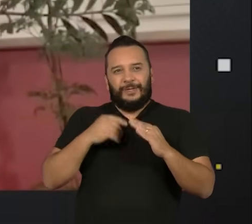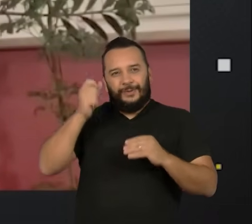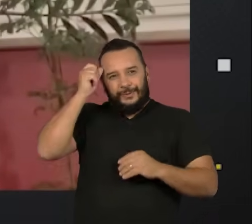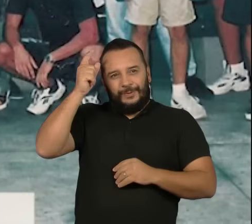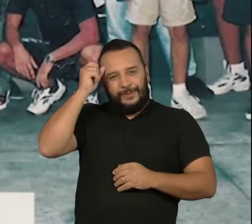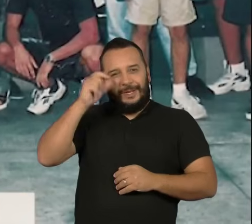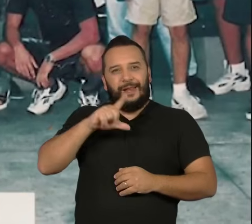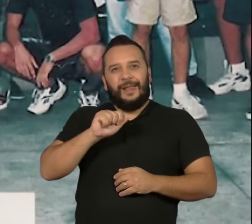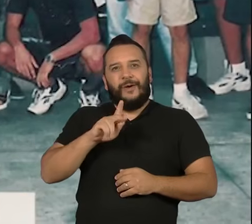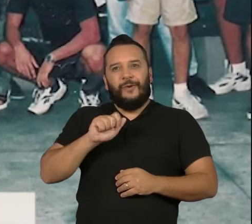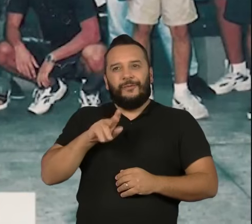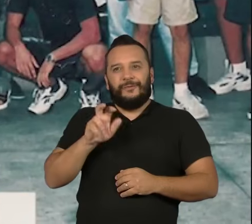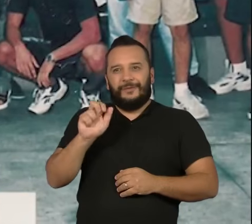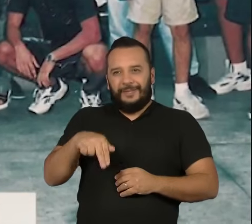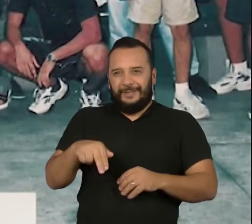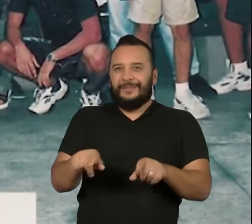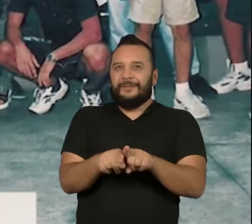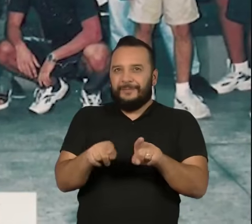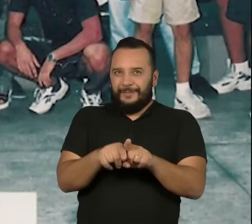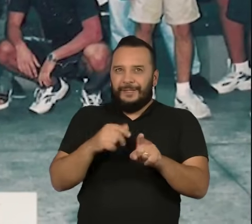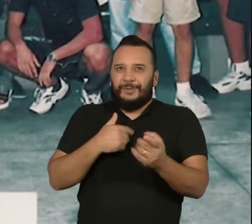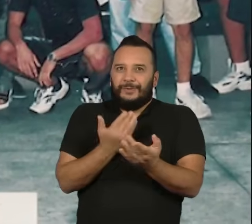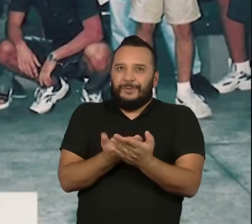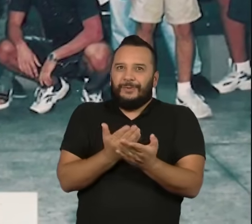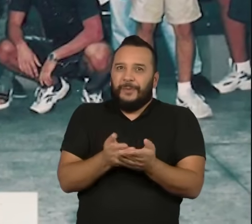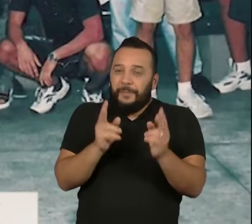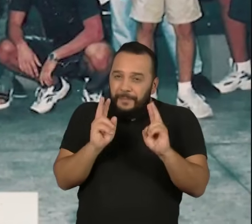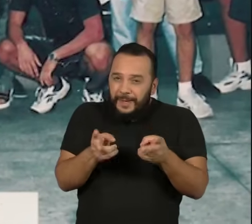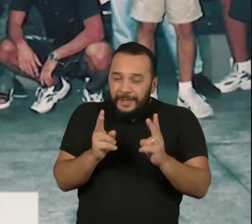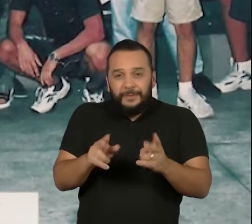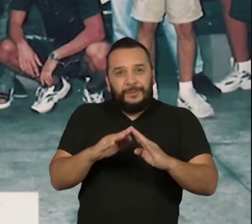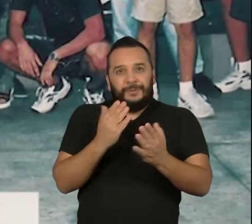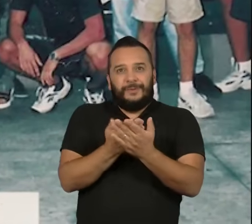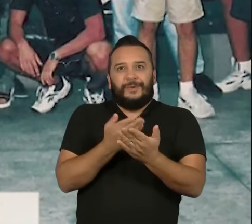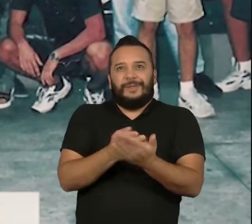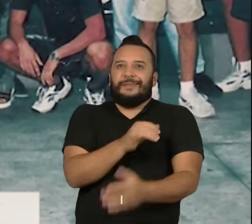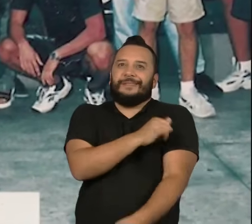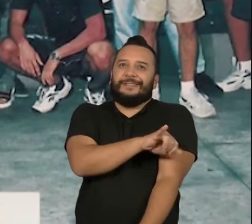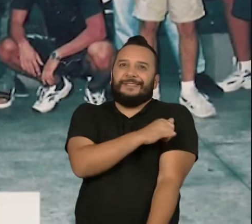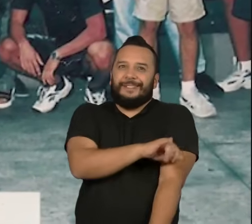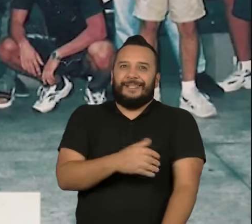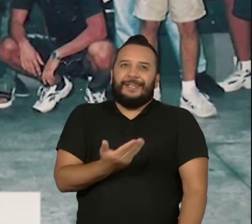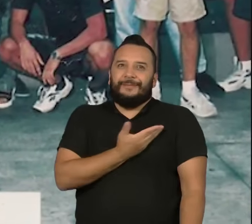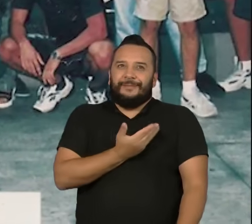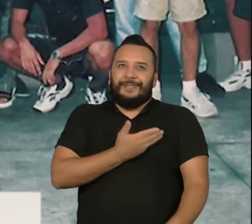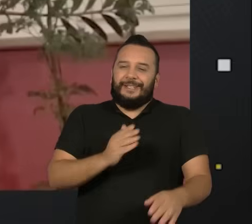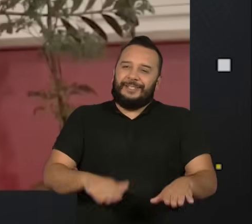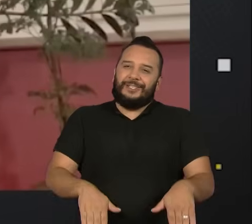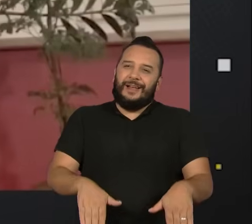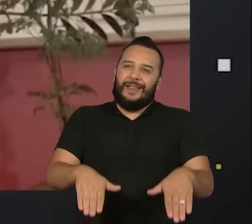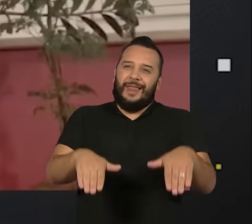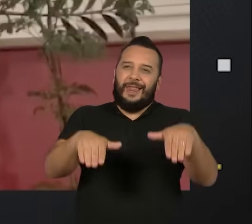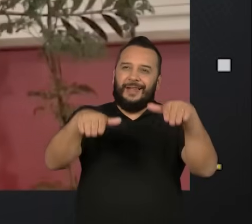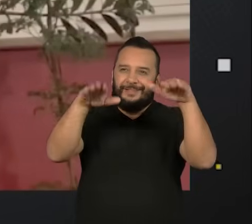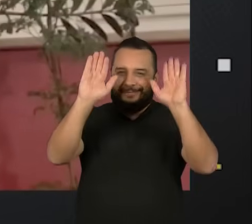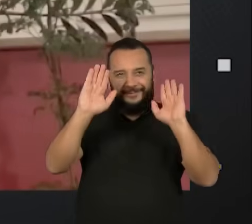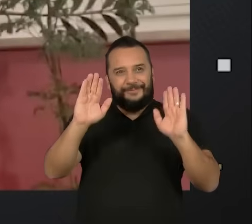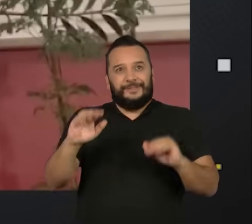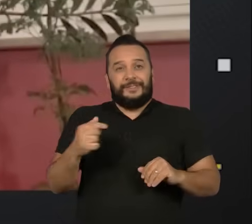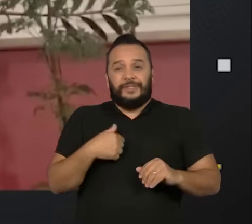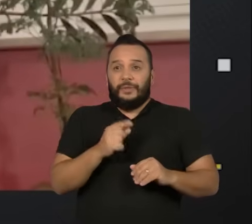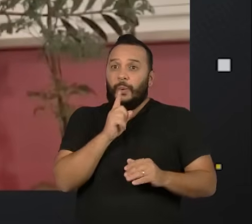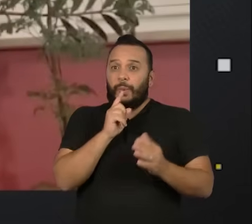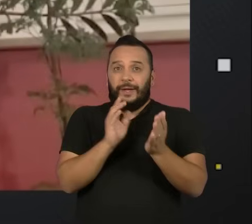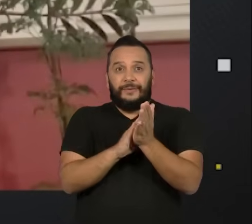estudou junto na mesma escola, no Colégio Rio de Janeiro. A gente é amiga desde pequenininha. E a gente faz aniversário quase